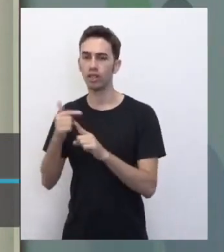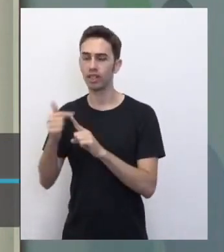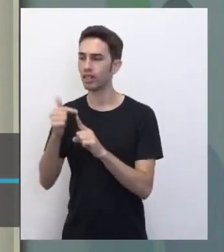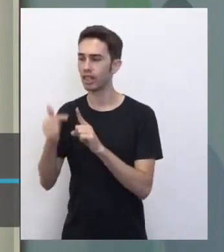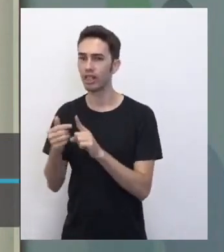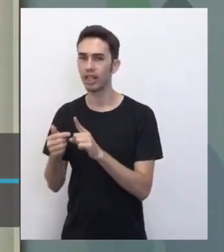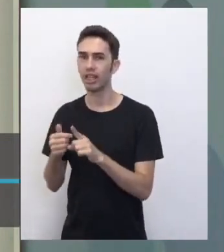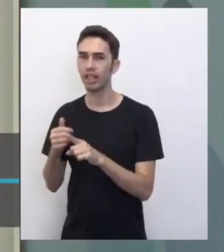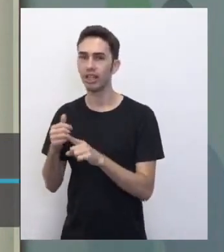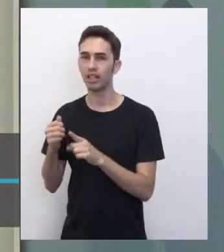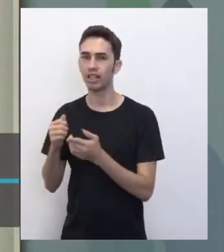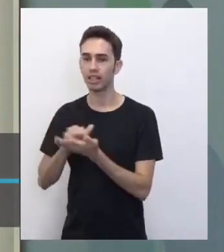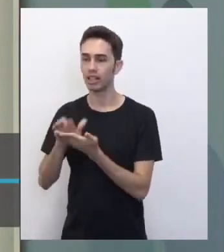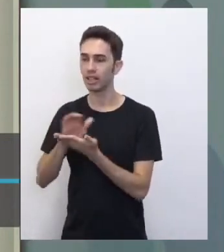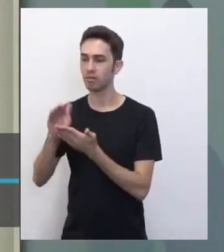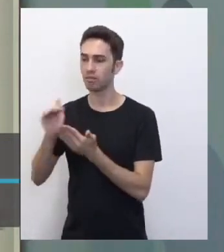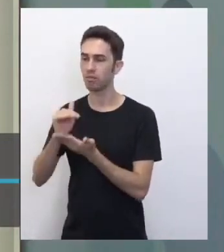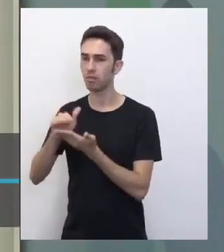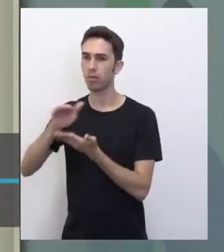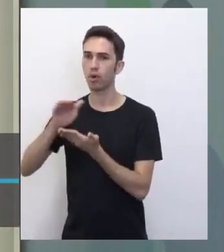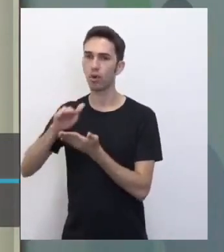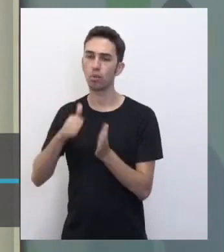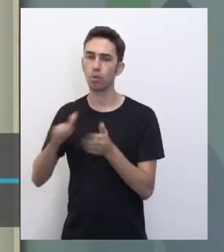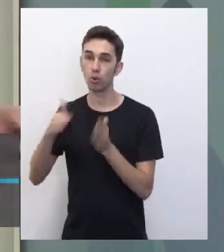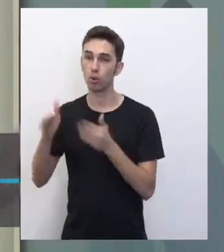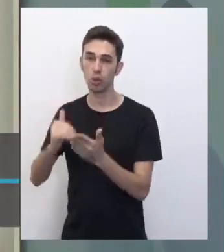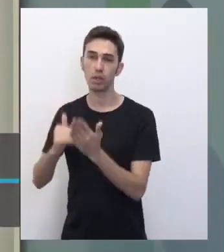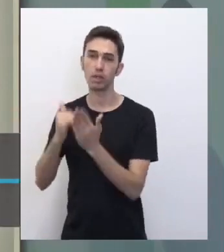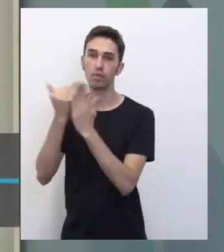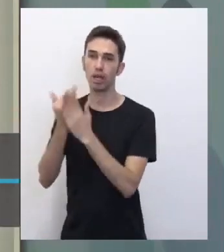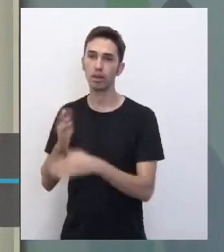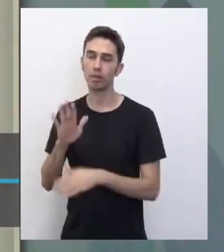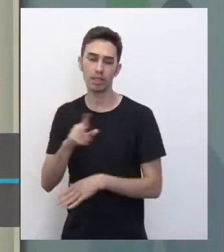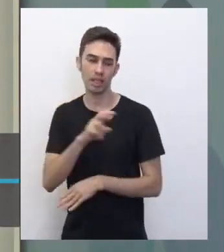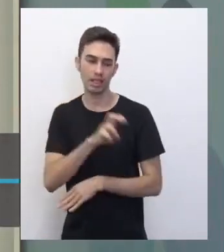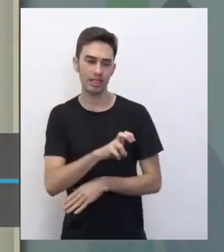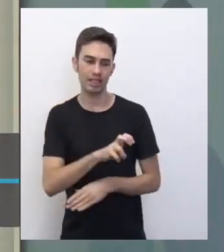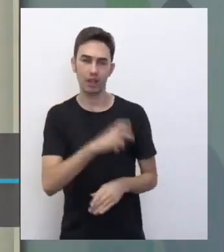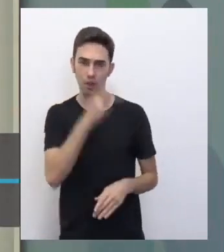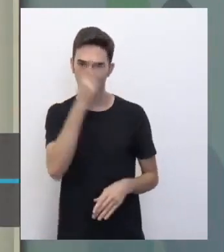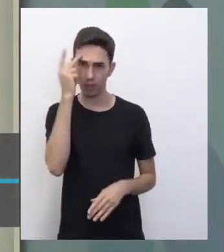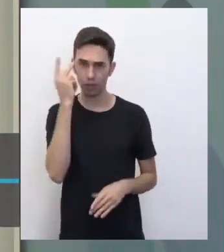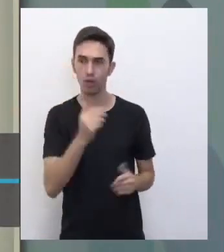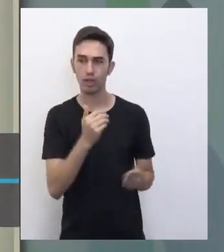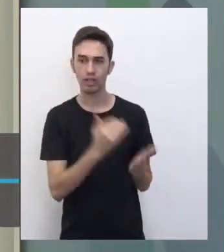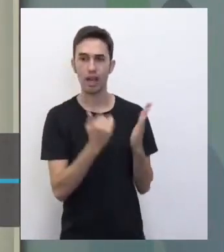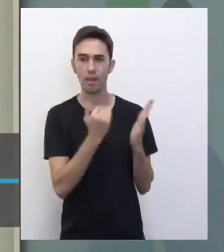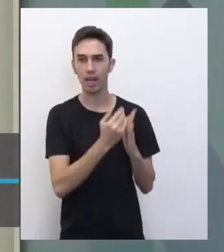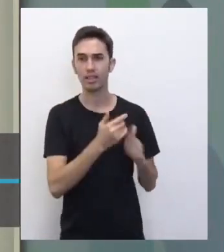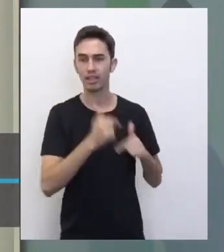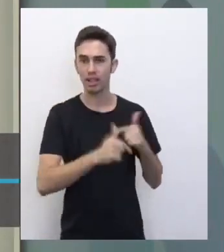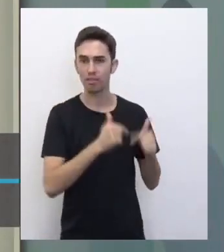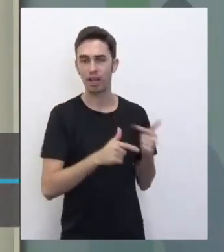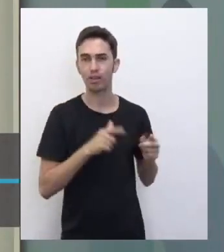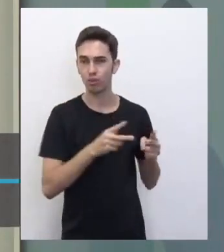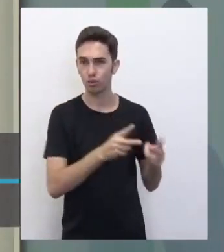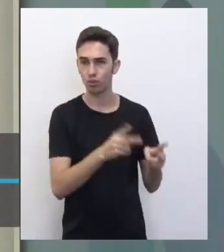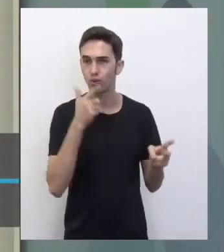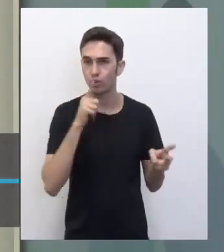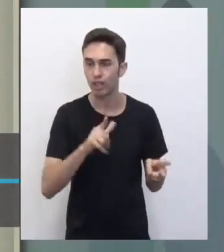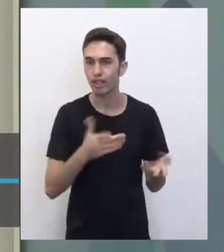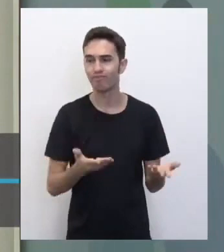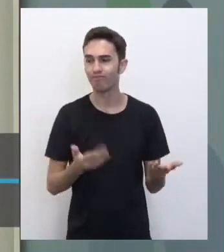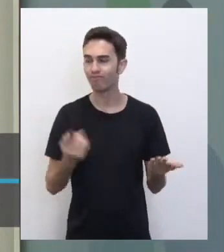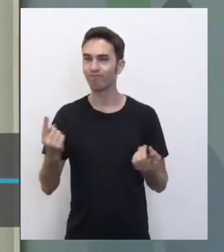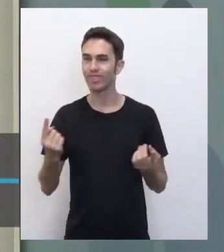se eu demitir esse rapaz aqui, eu consigo manter outros 5 empregos menores, por exemplo. Então, vejam como esse dilema ele se